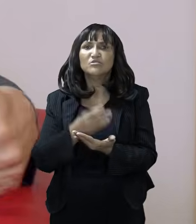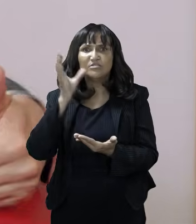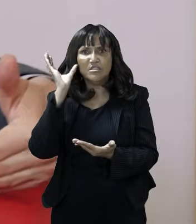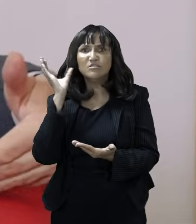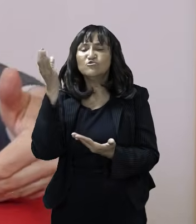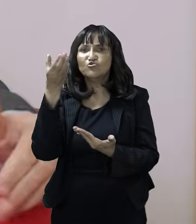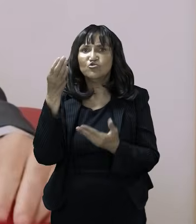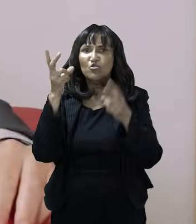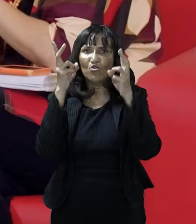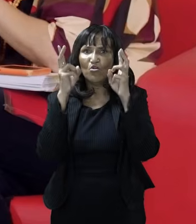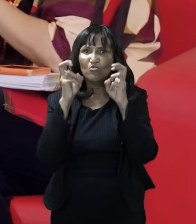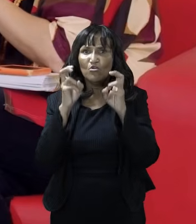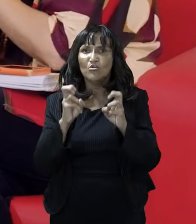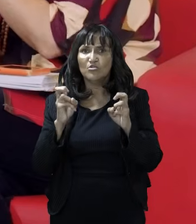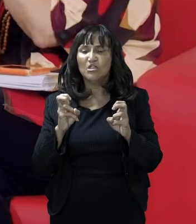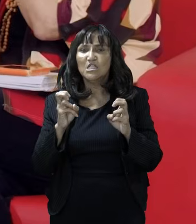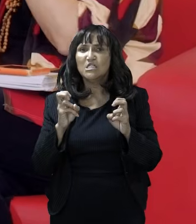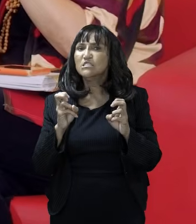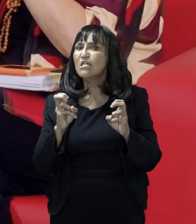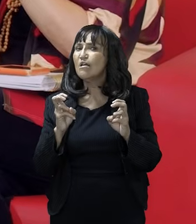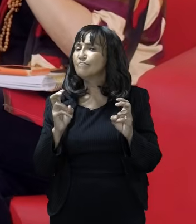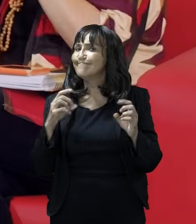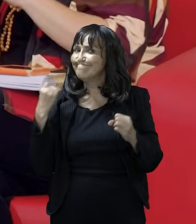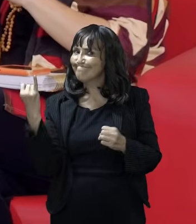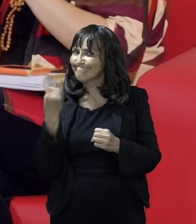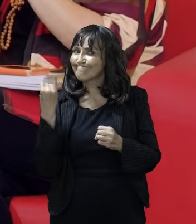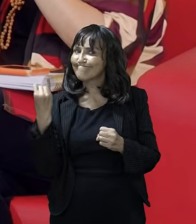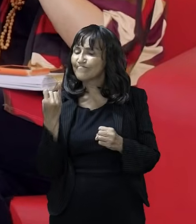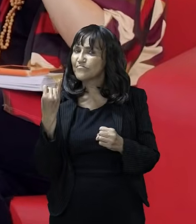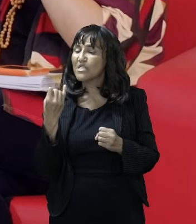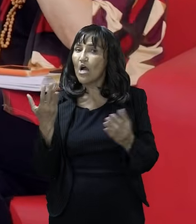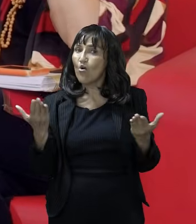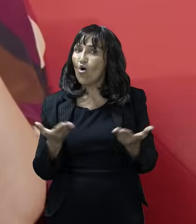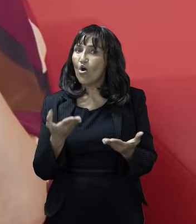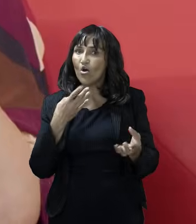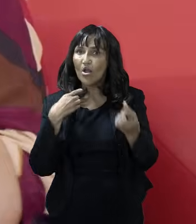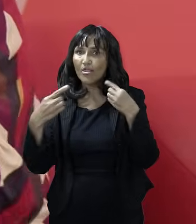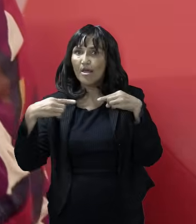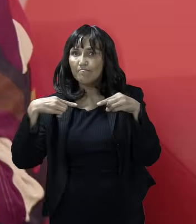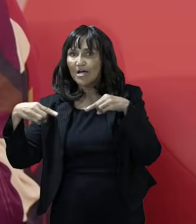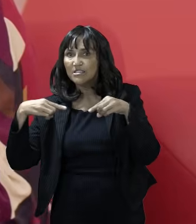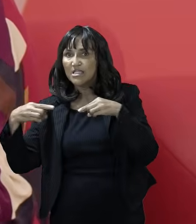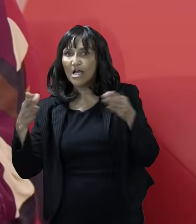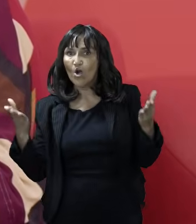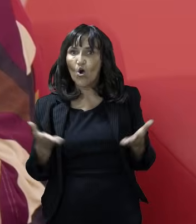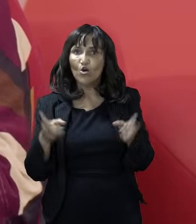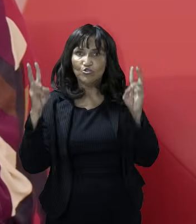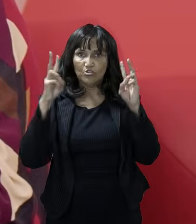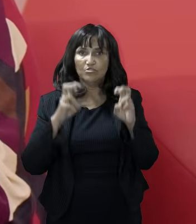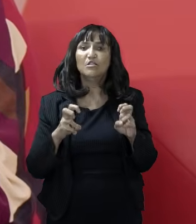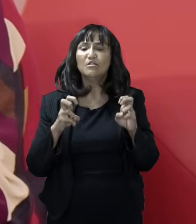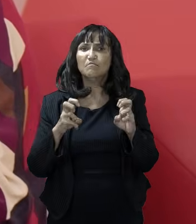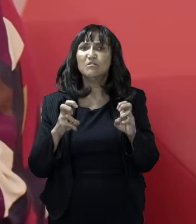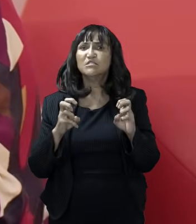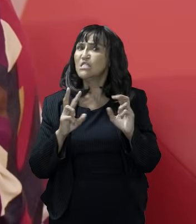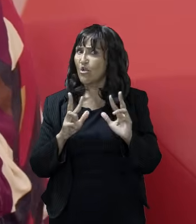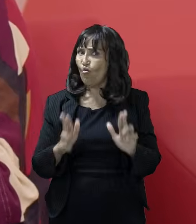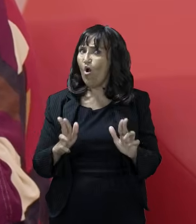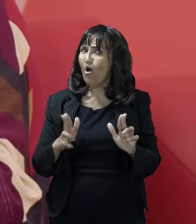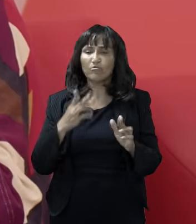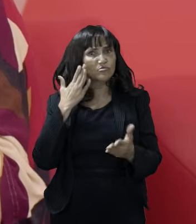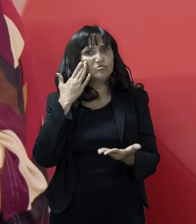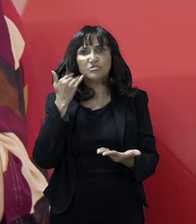sobre esses 5 temas. Tá. E eu queria discutir o seguinte, o tema, não sei se ainda continua esse, mas assim, eram